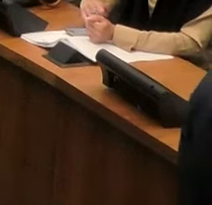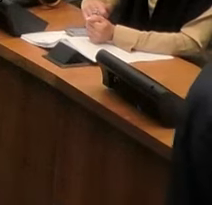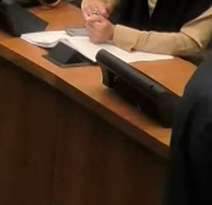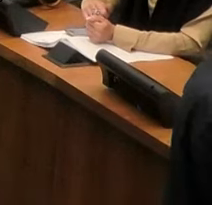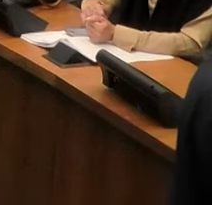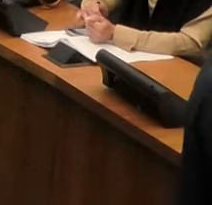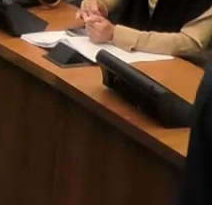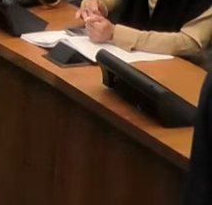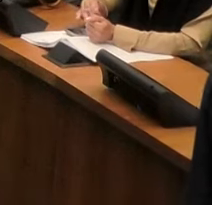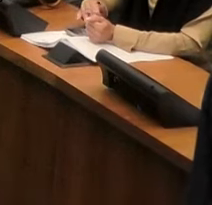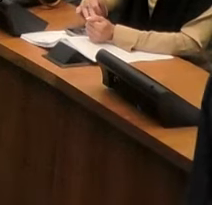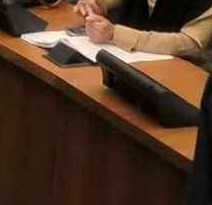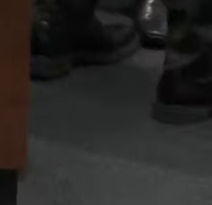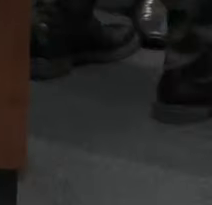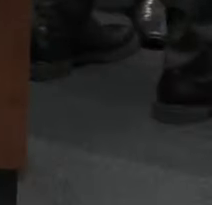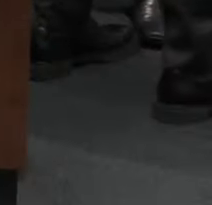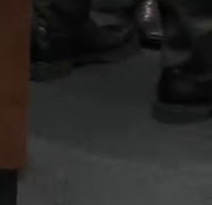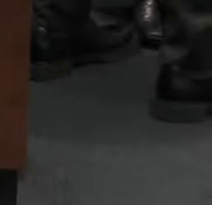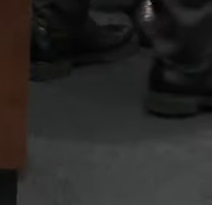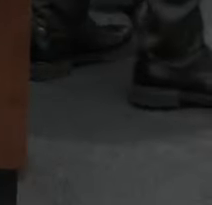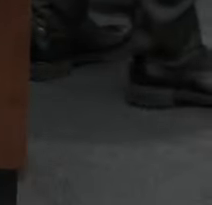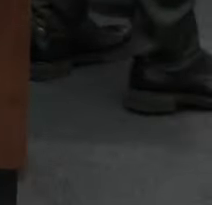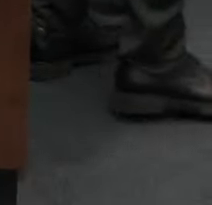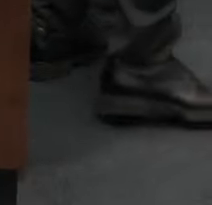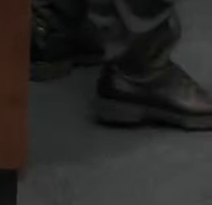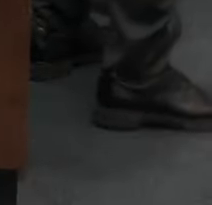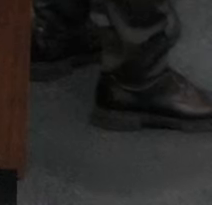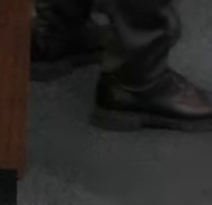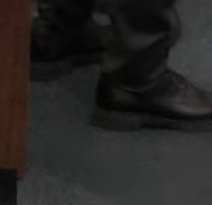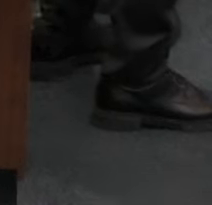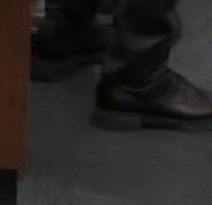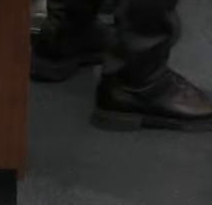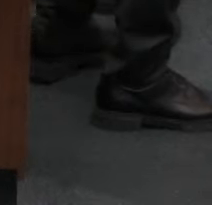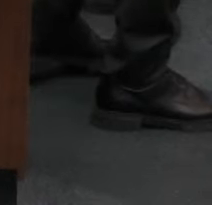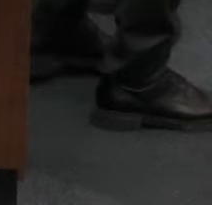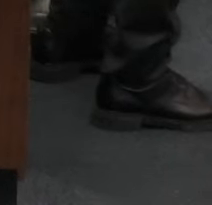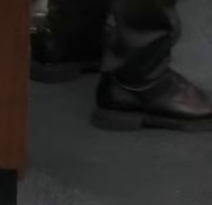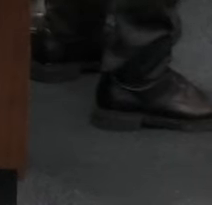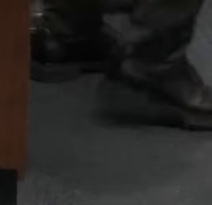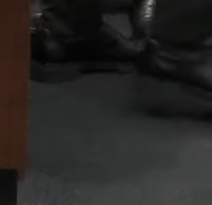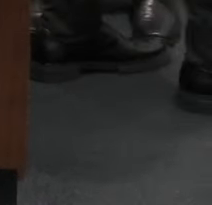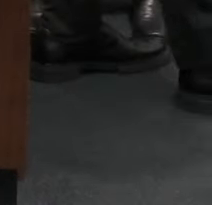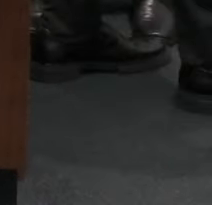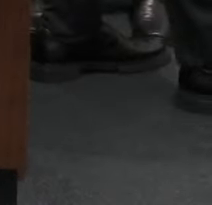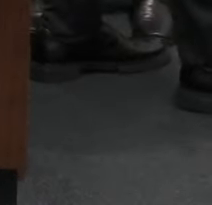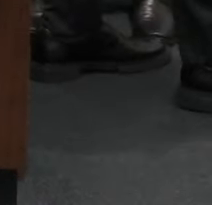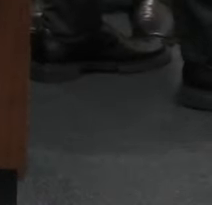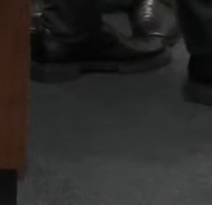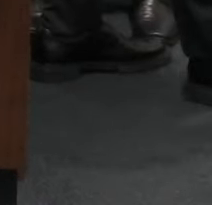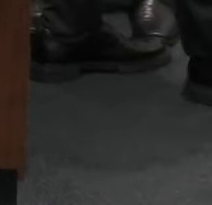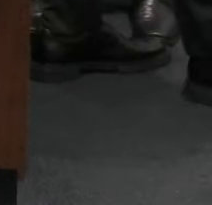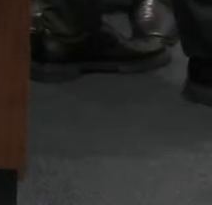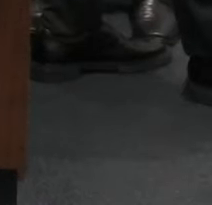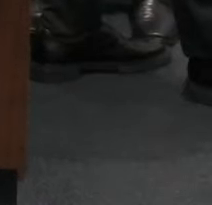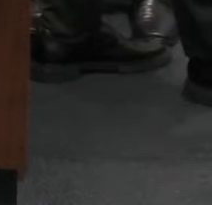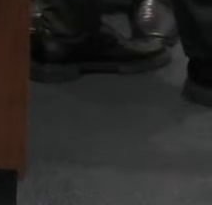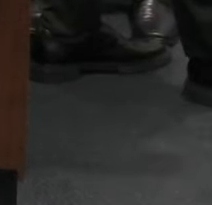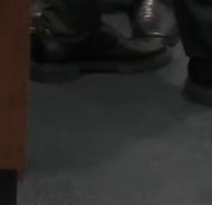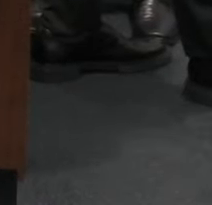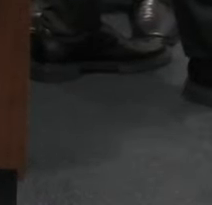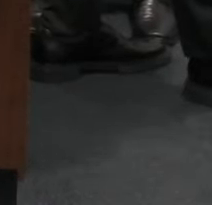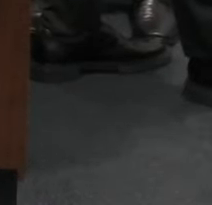parte do processo original. Eu peço a reflexão de Vossa Excelência